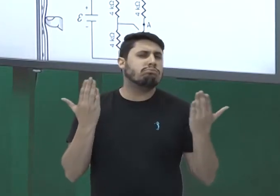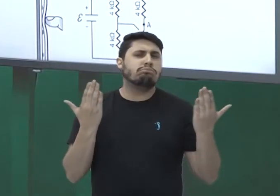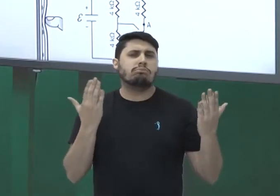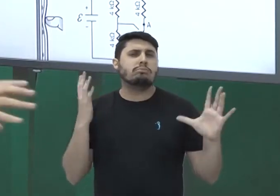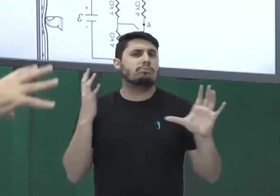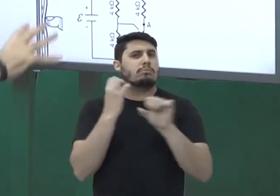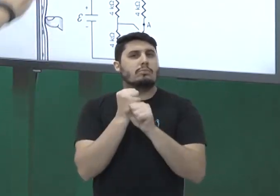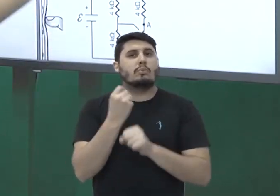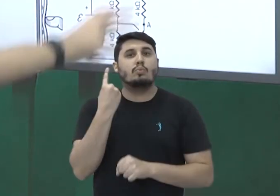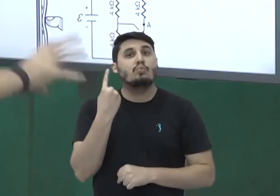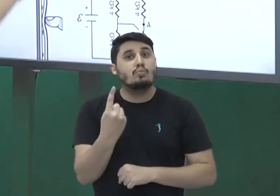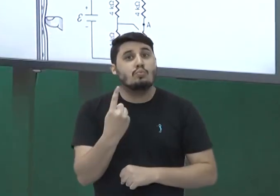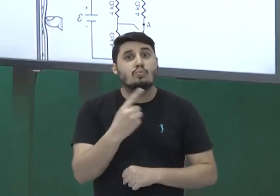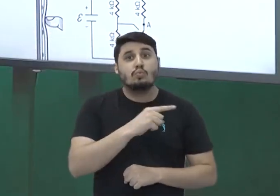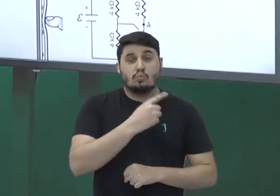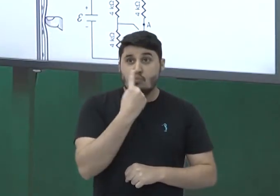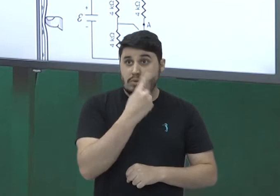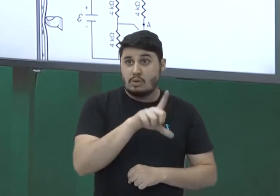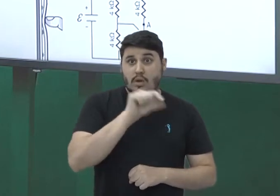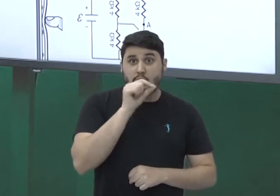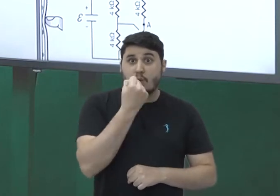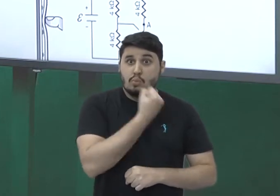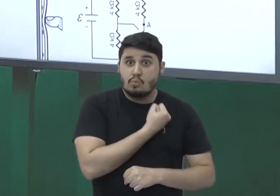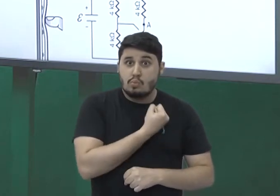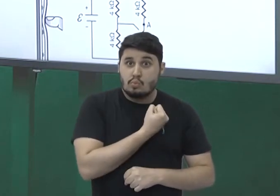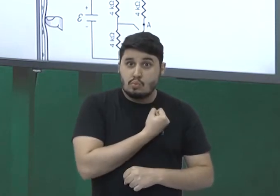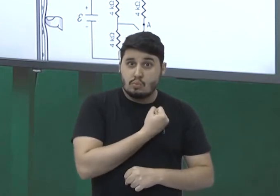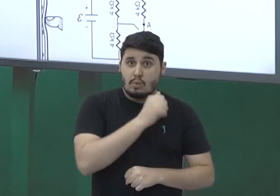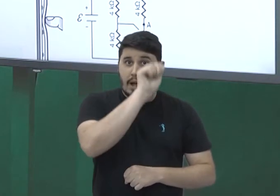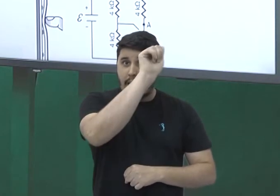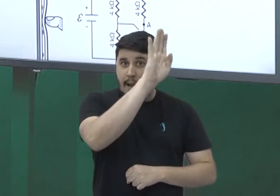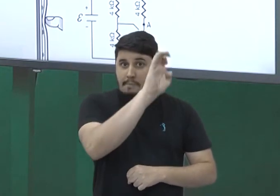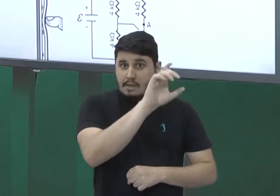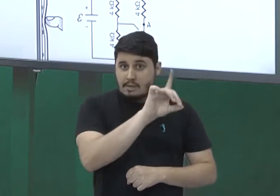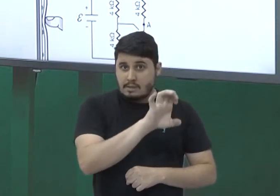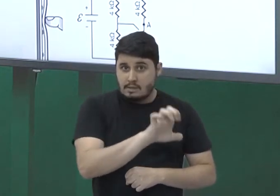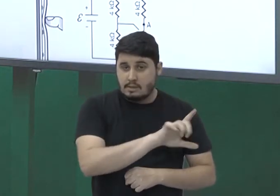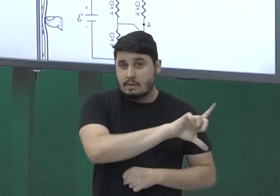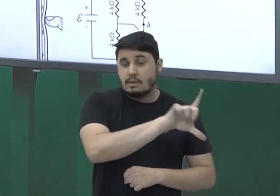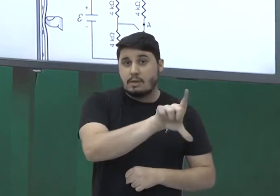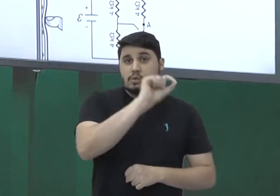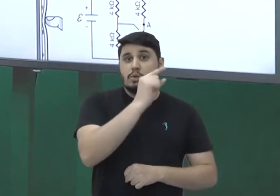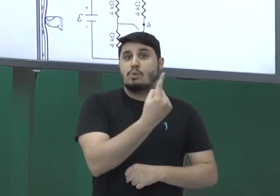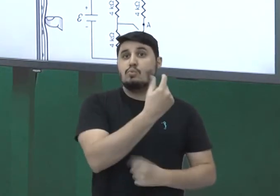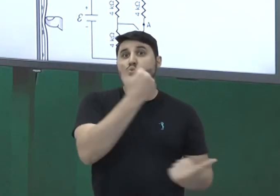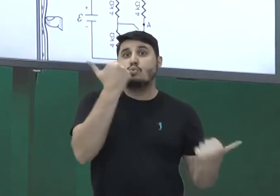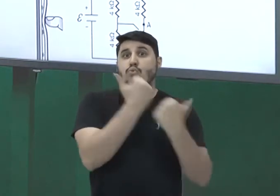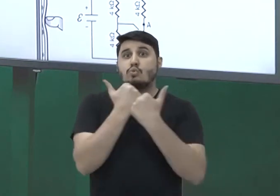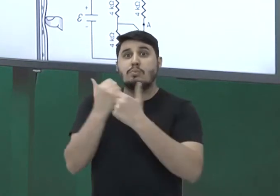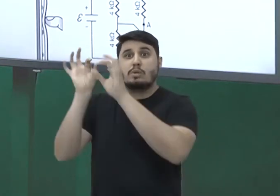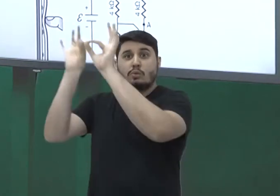único resistor que substitua todos os outros, tá certo? Então, é isso que a gente